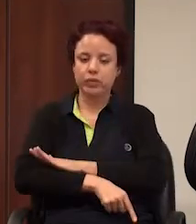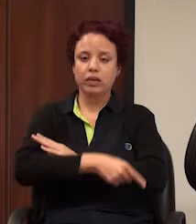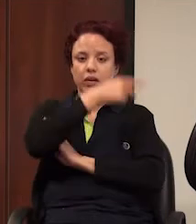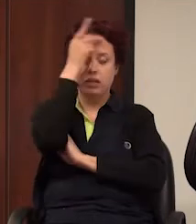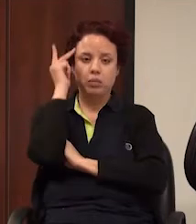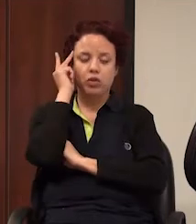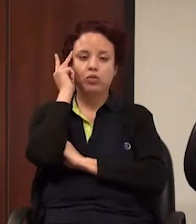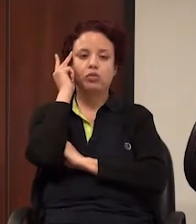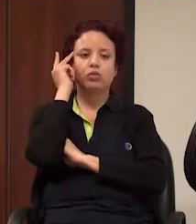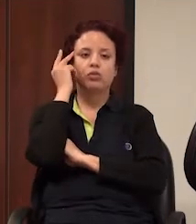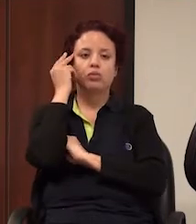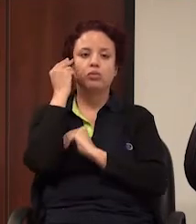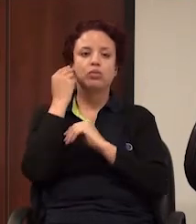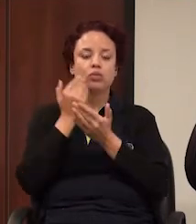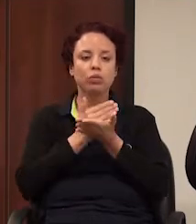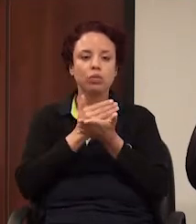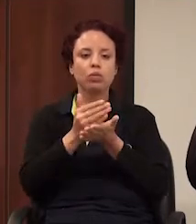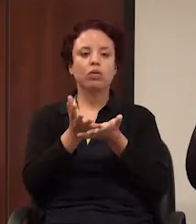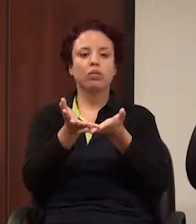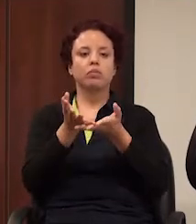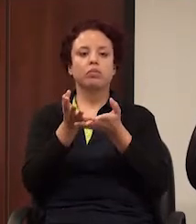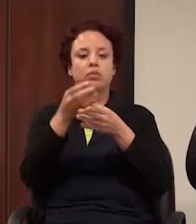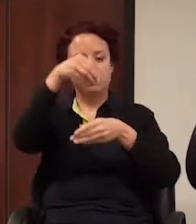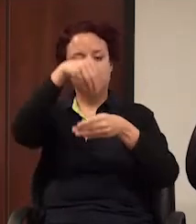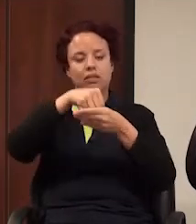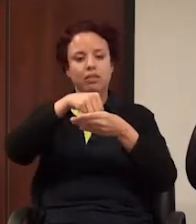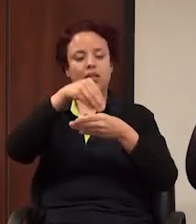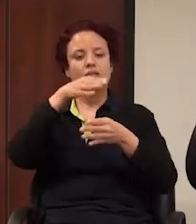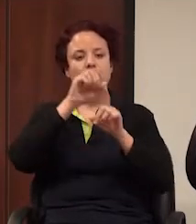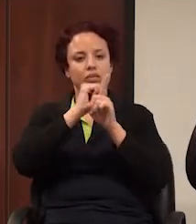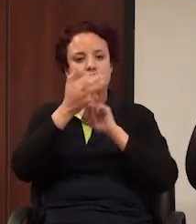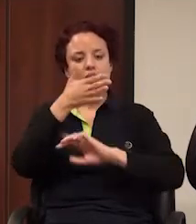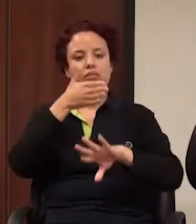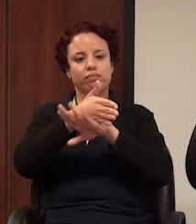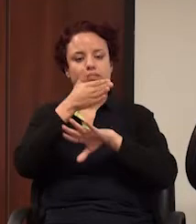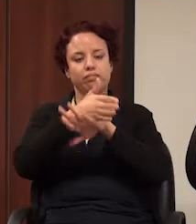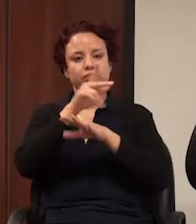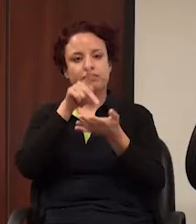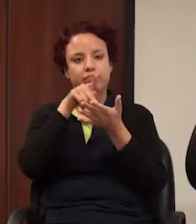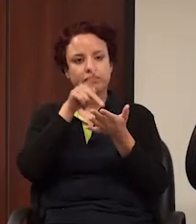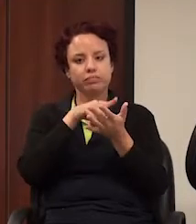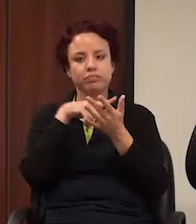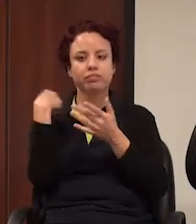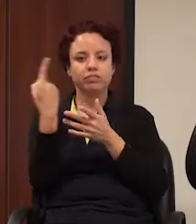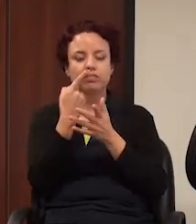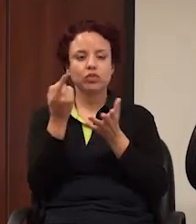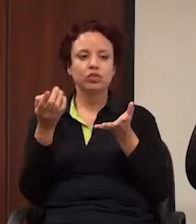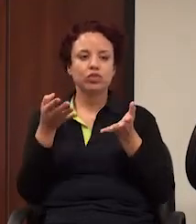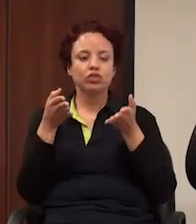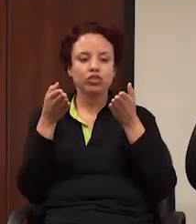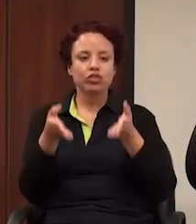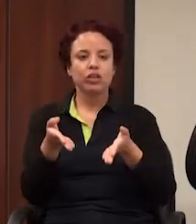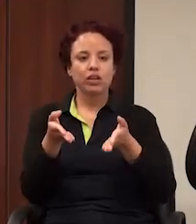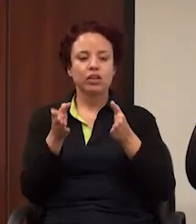tomam visibilidade, elas integram de fato a sociedade, né. e chegamos ao dito momento da inclusão